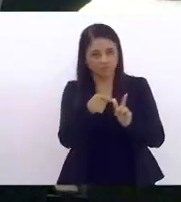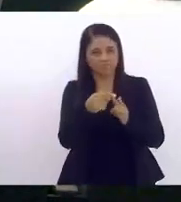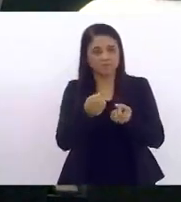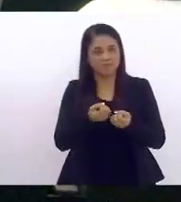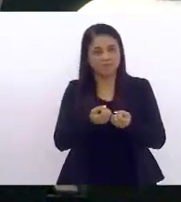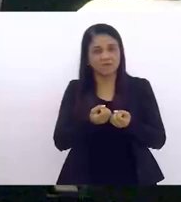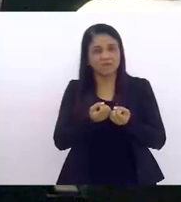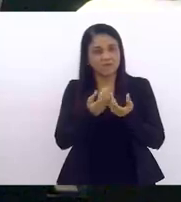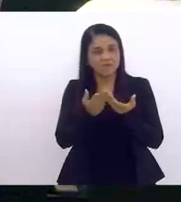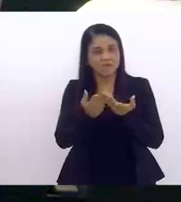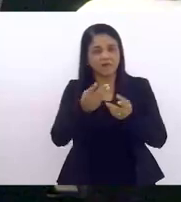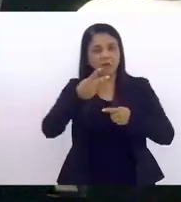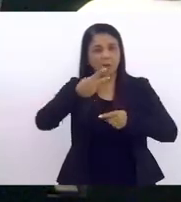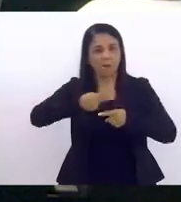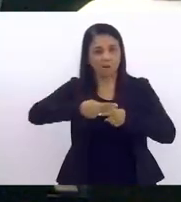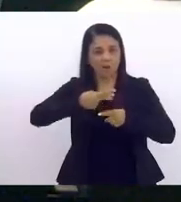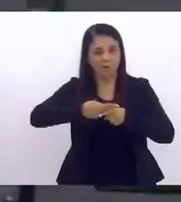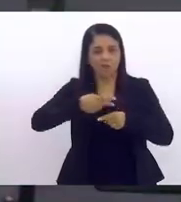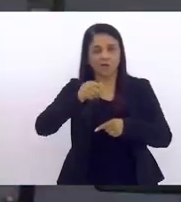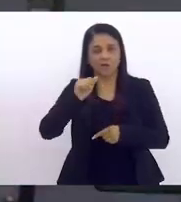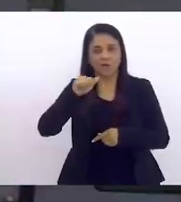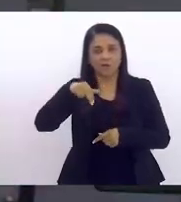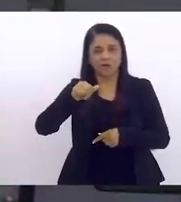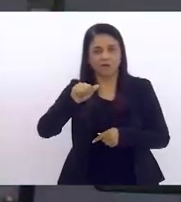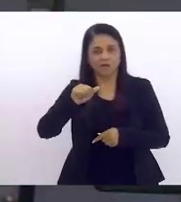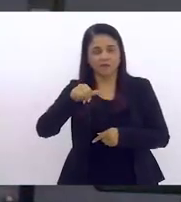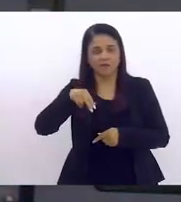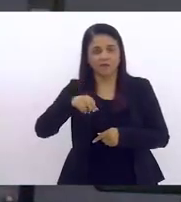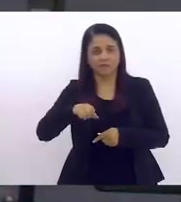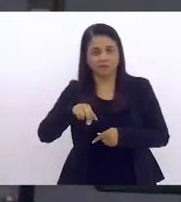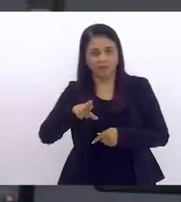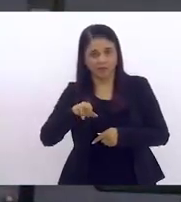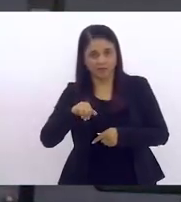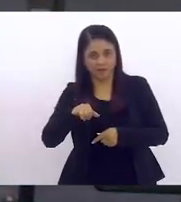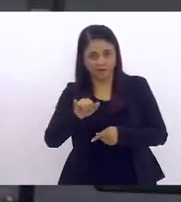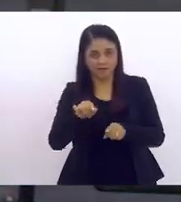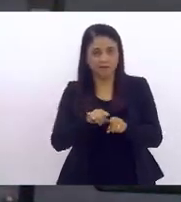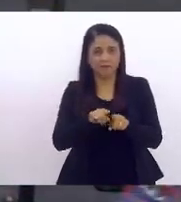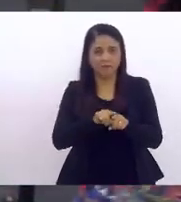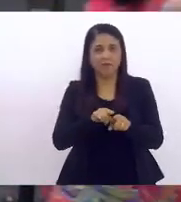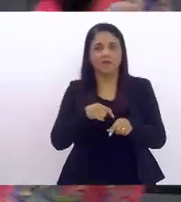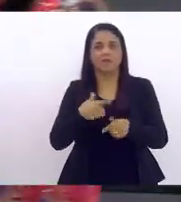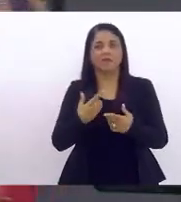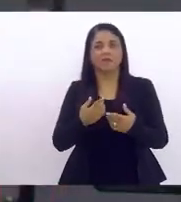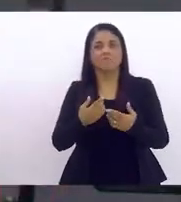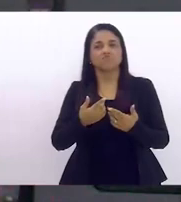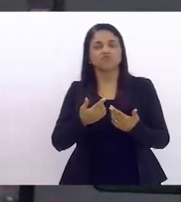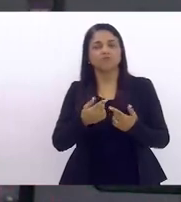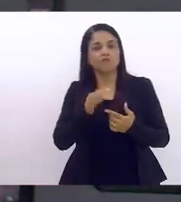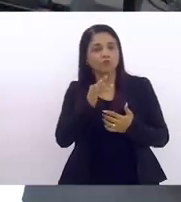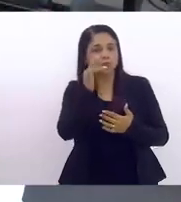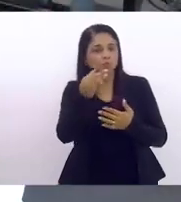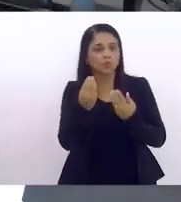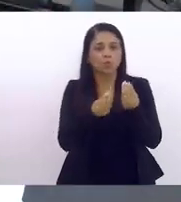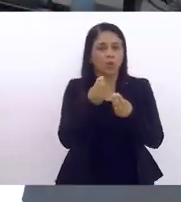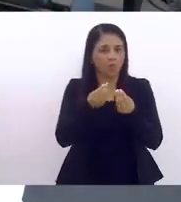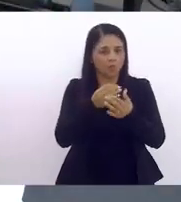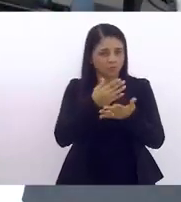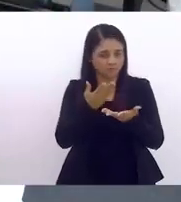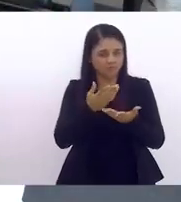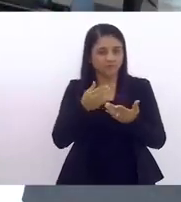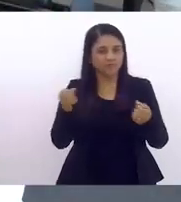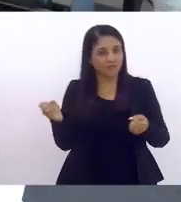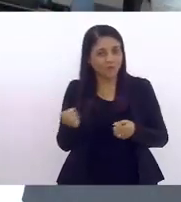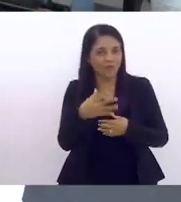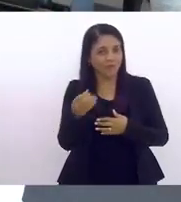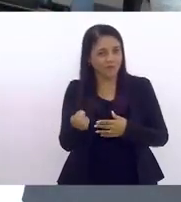entregar prêmio Ananeri, entregar moção de aplauso, próximos passos. Muitas novidades,